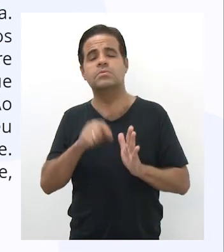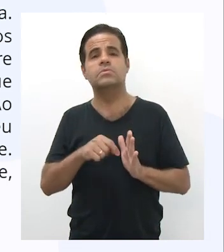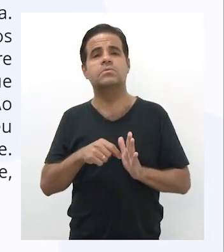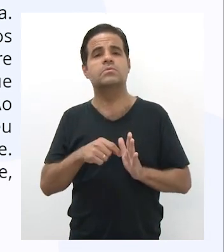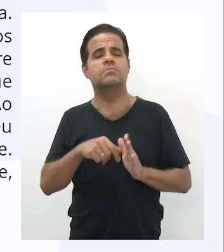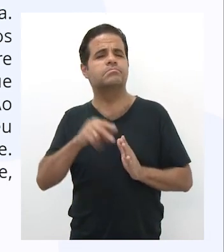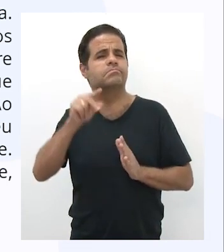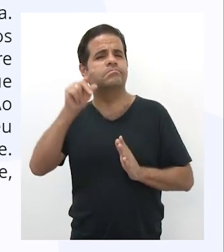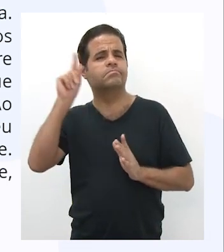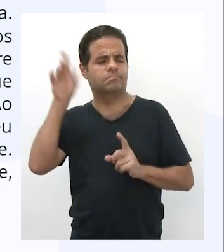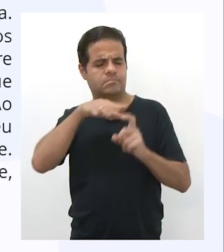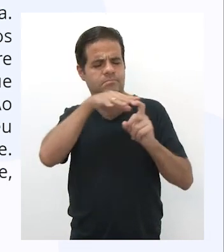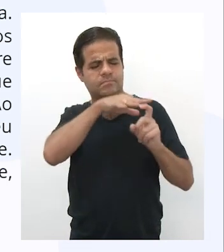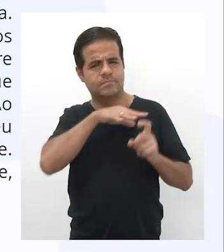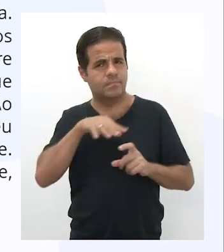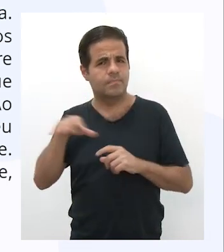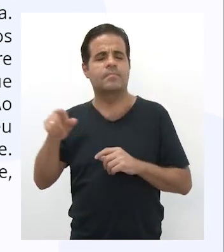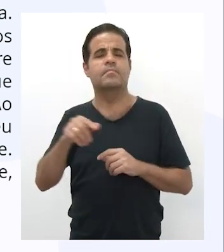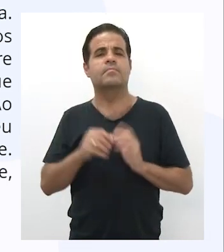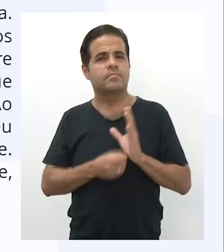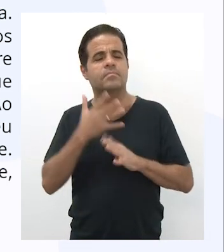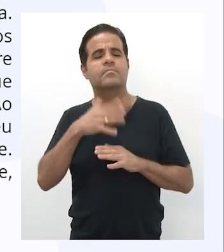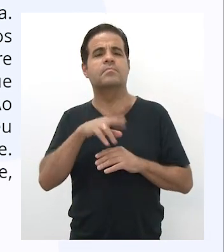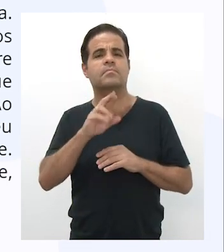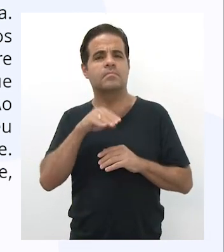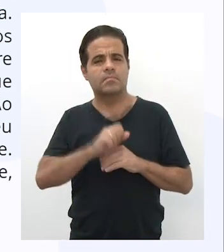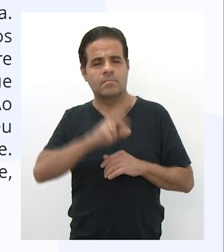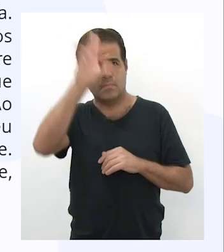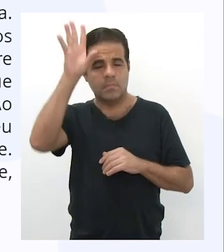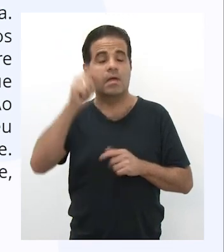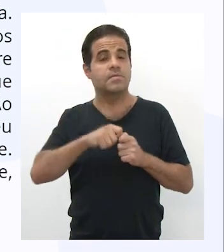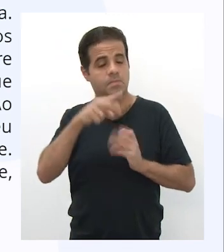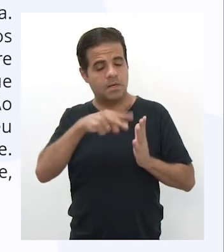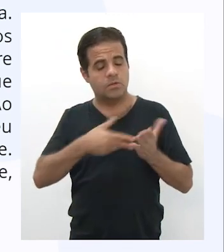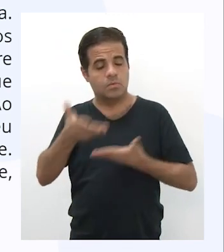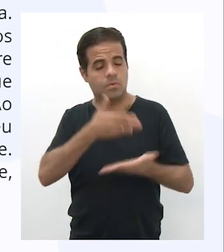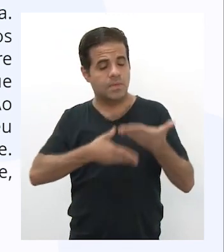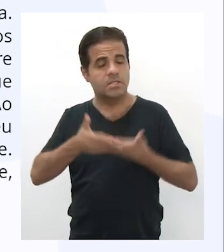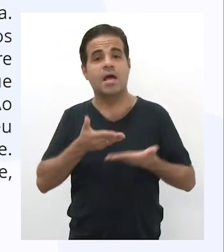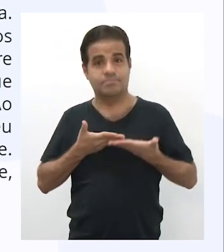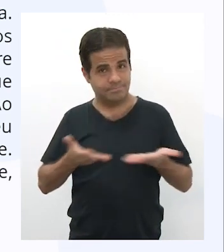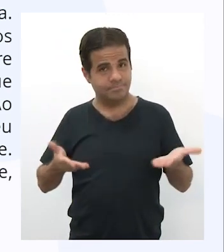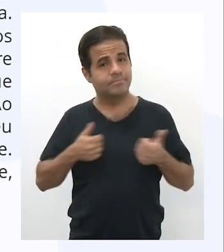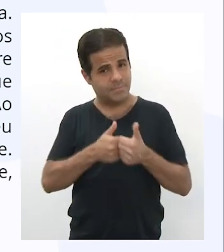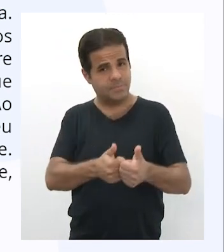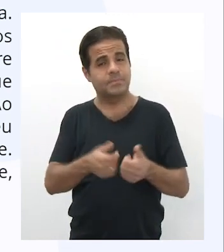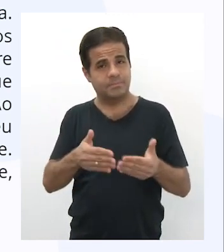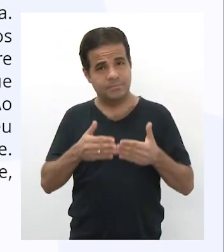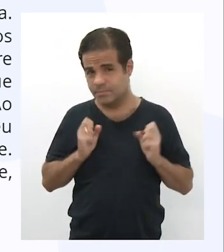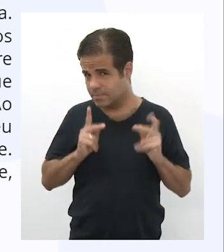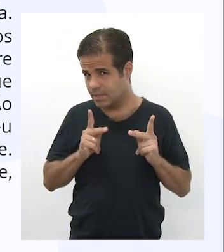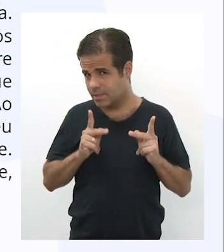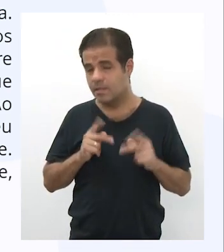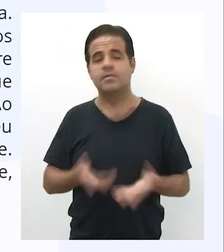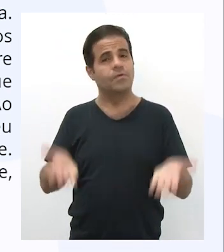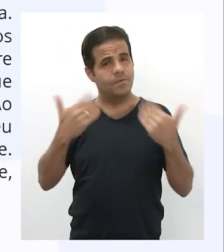versão mitológica da fundação de Roma. Faremos uma leitura compartilhada, eu leio daqui e vocês me acompanham aí, está bem?